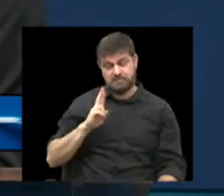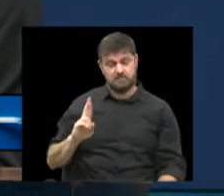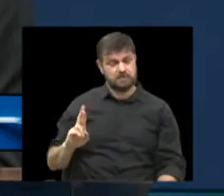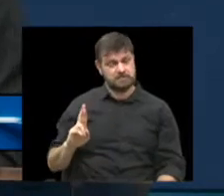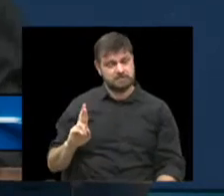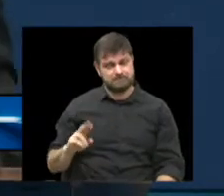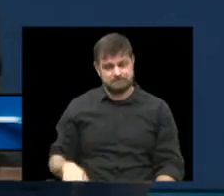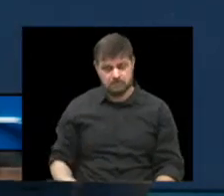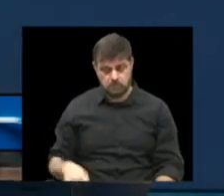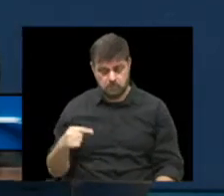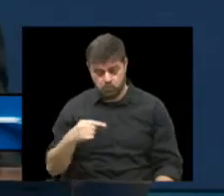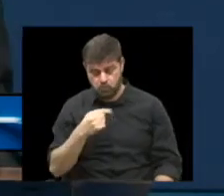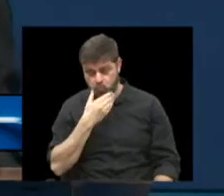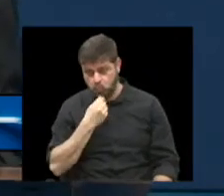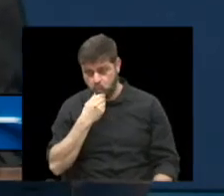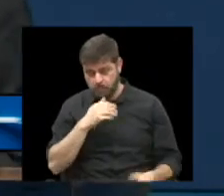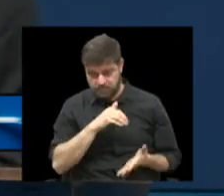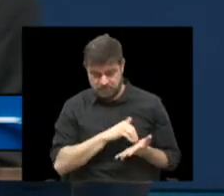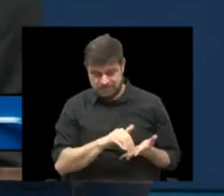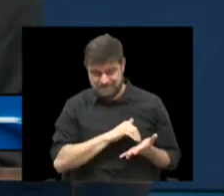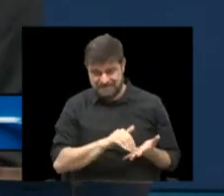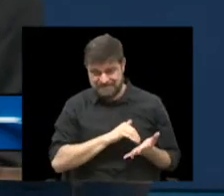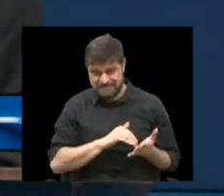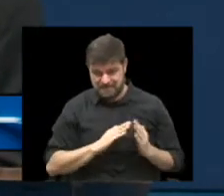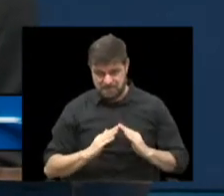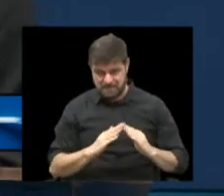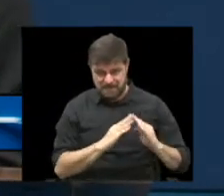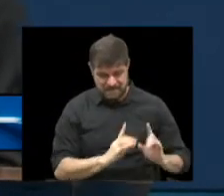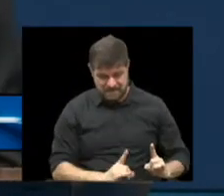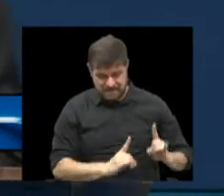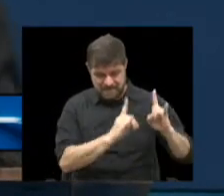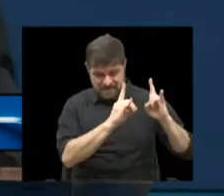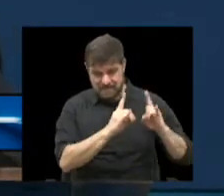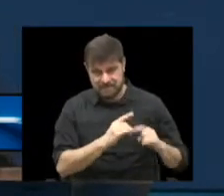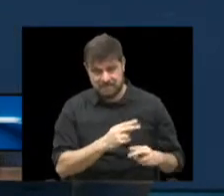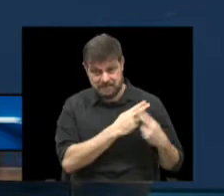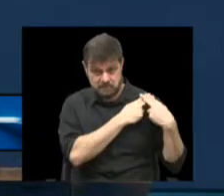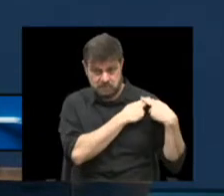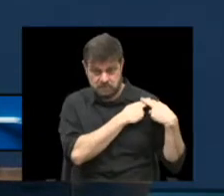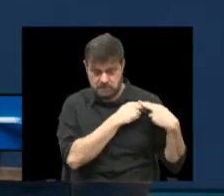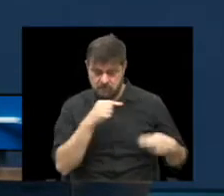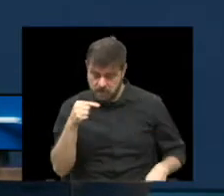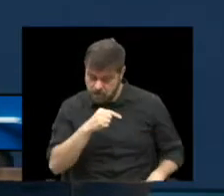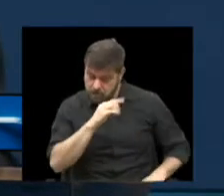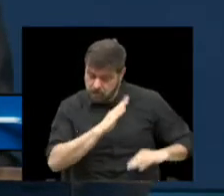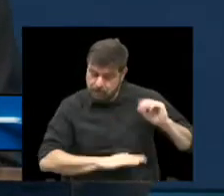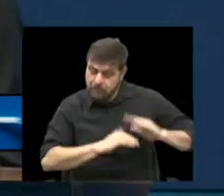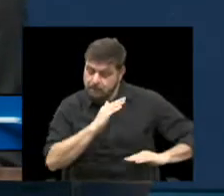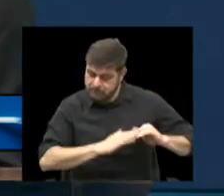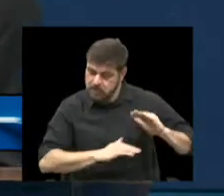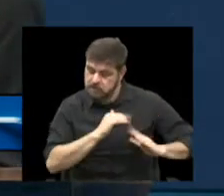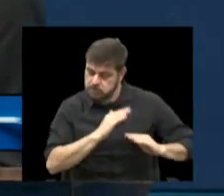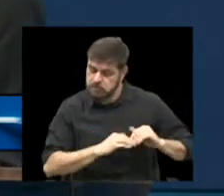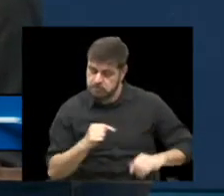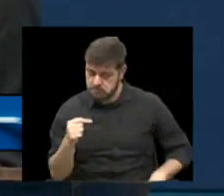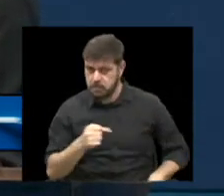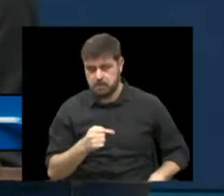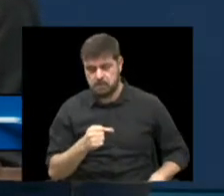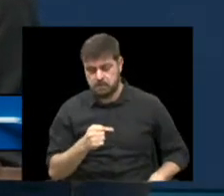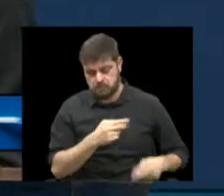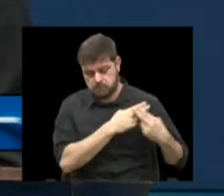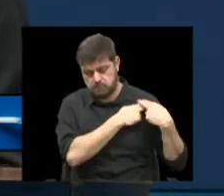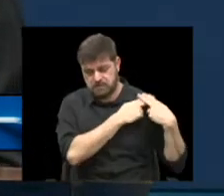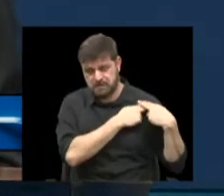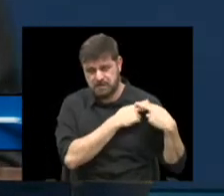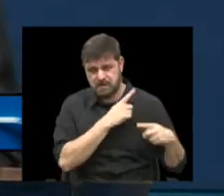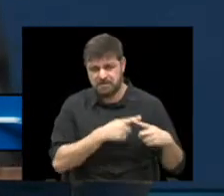o secretário da Habitação, Samuel Rocílio, que ia tomar uma providência, porque está